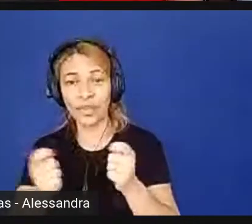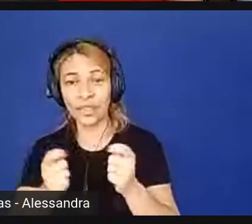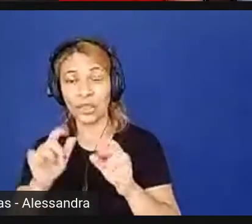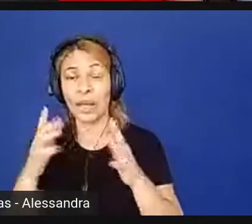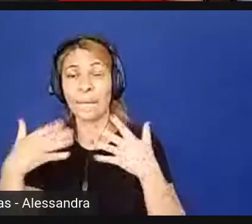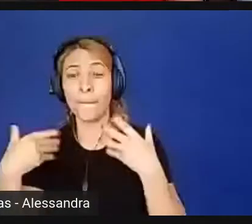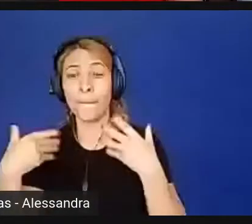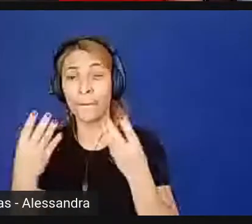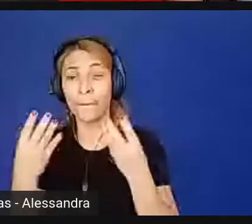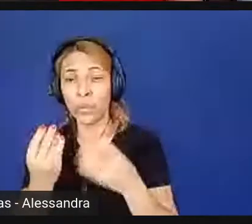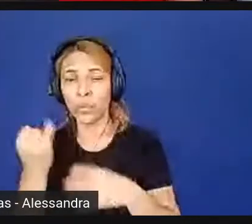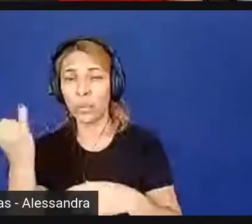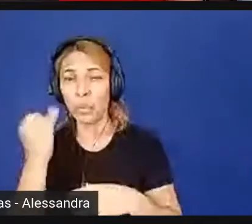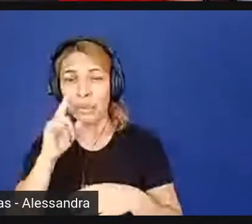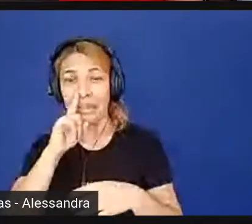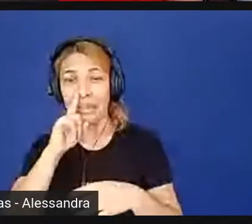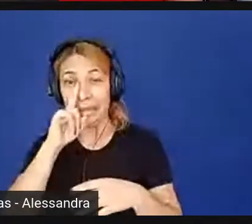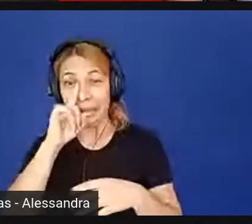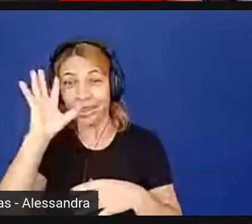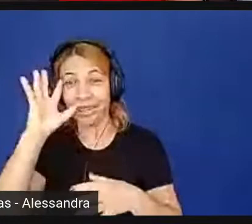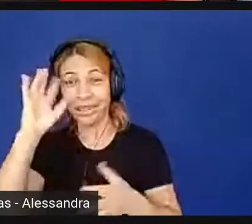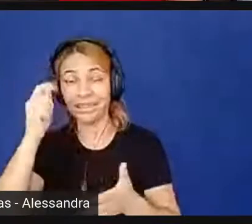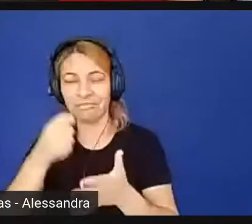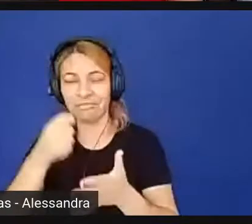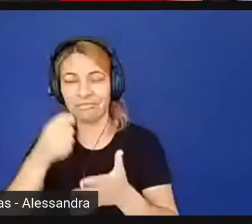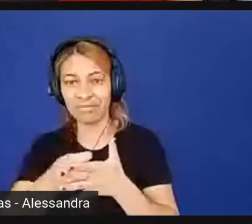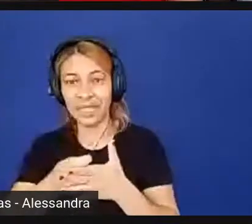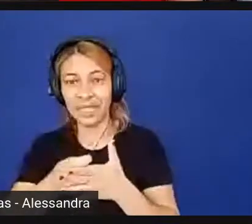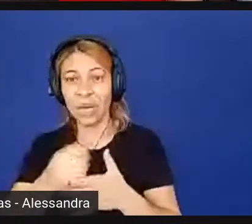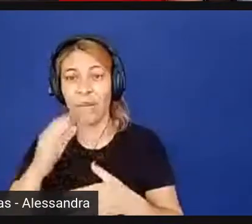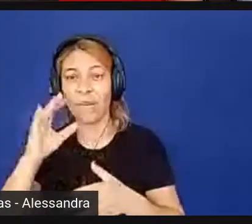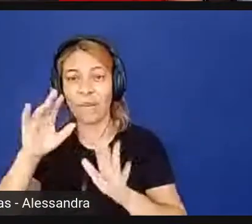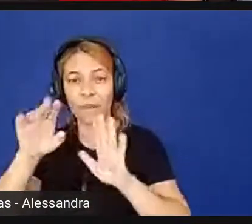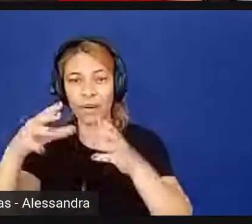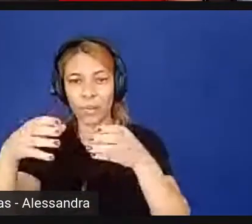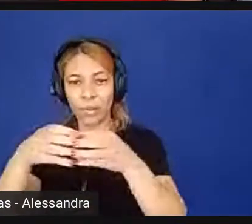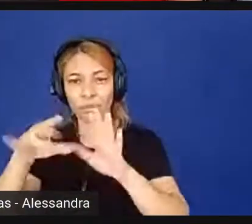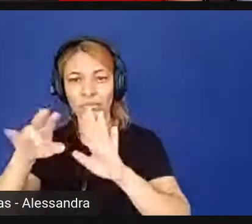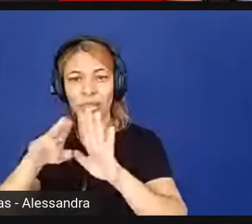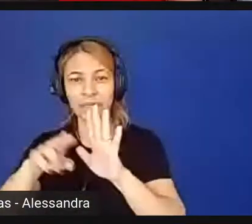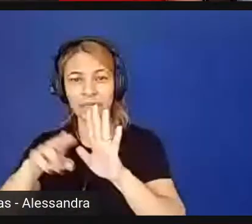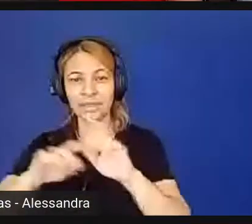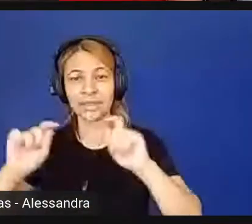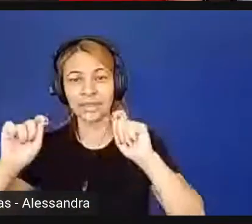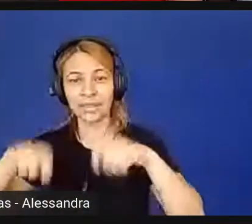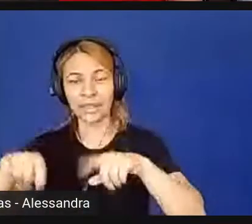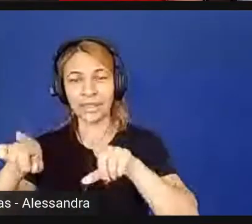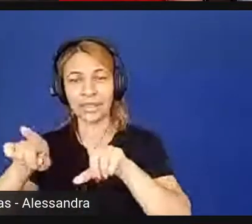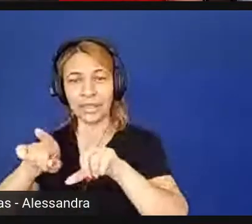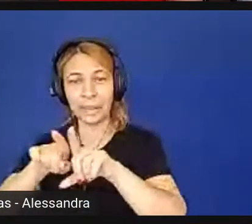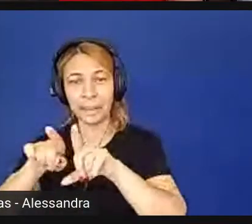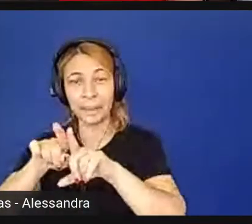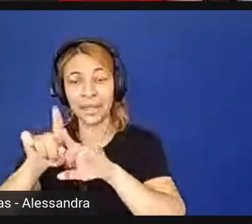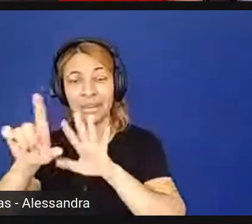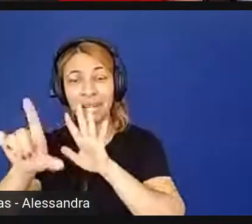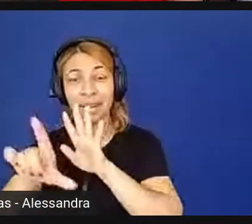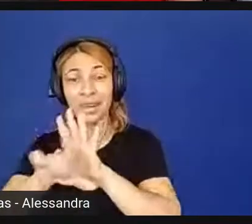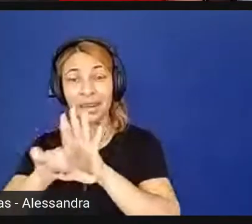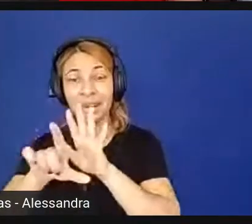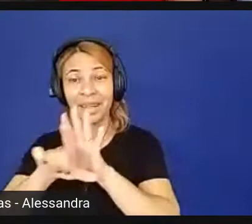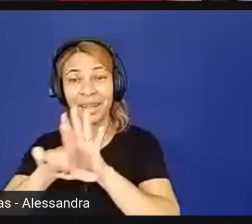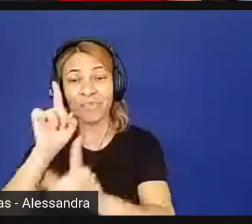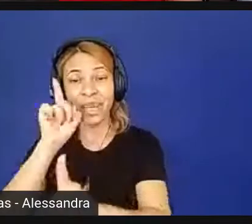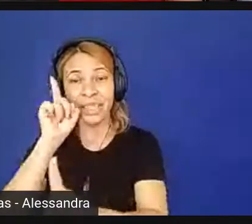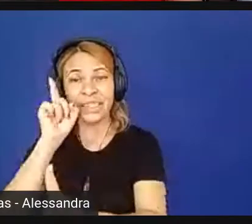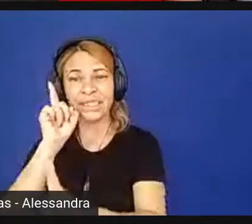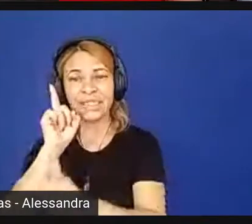muito arriscadas. O compliance serve também, não somente para a legalidade escrita, na medida em que ele identifica